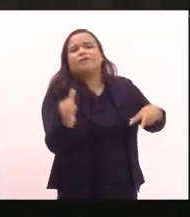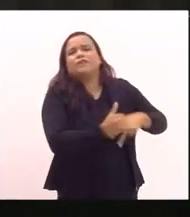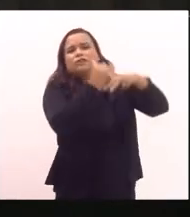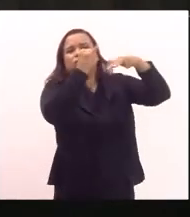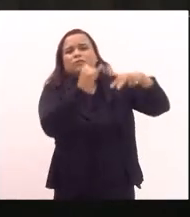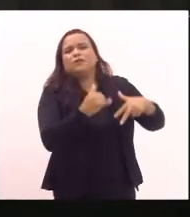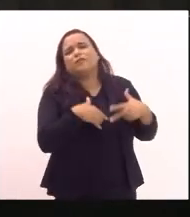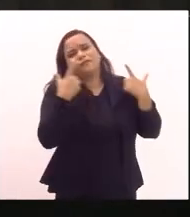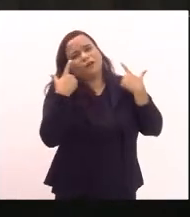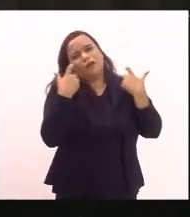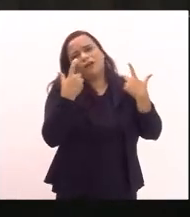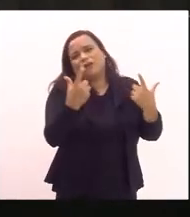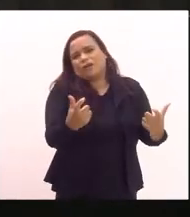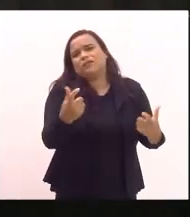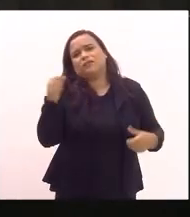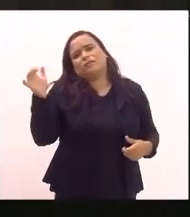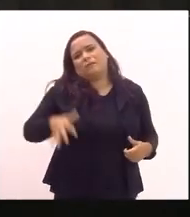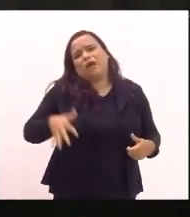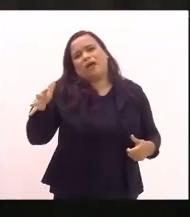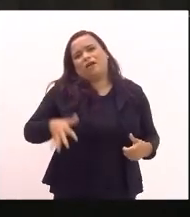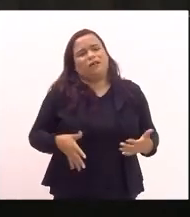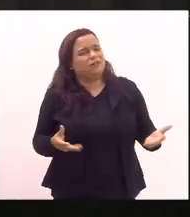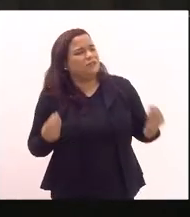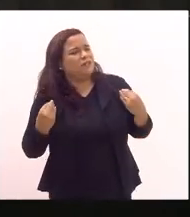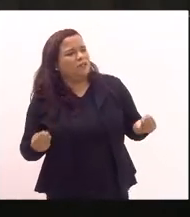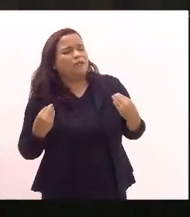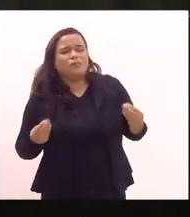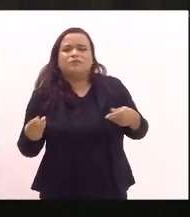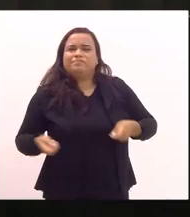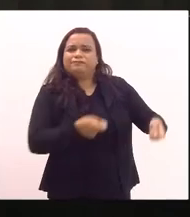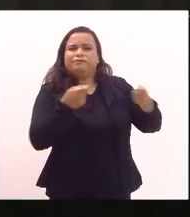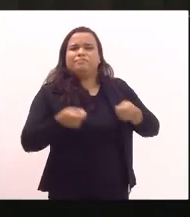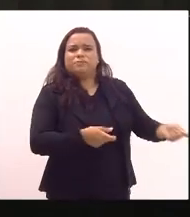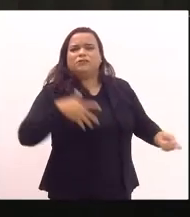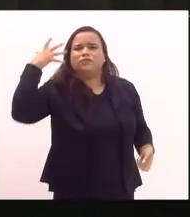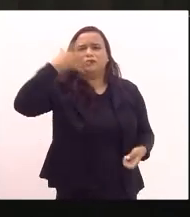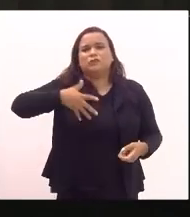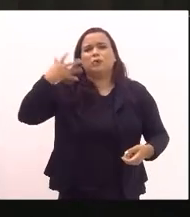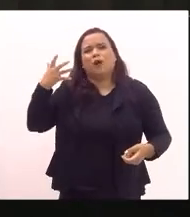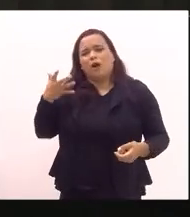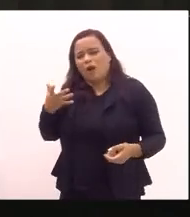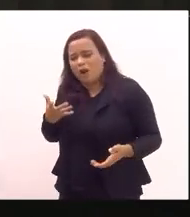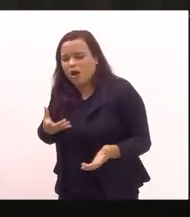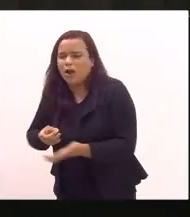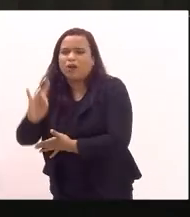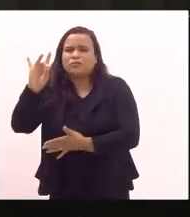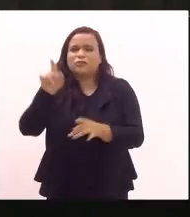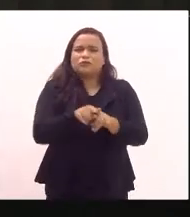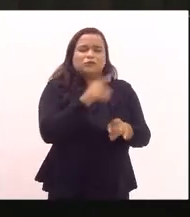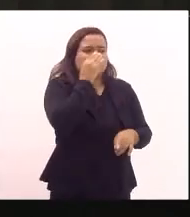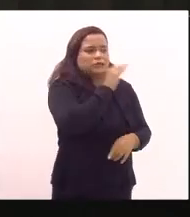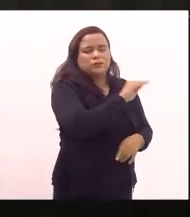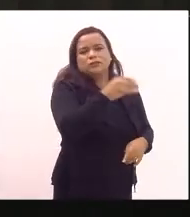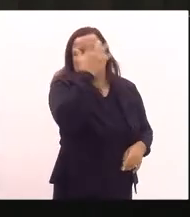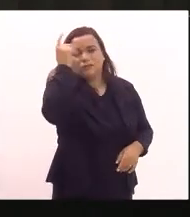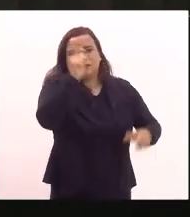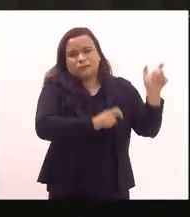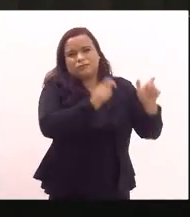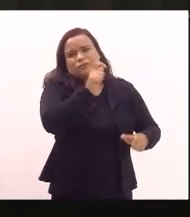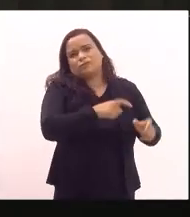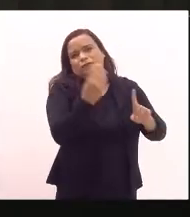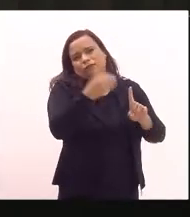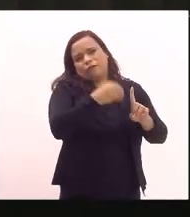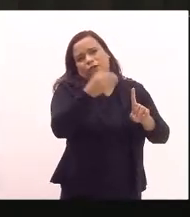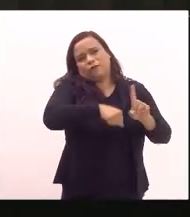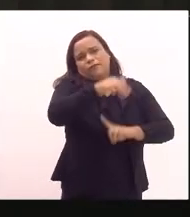de uma violência barata e xingada pelo discurso de ódio e o desprezo as pessoas